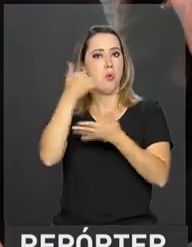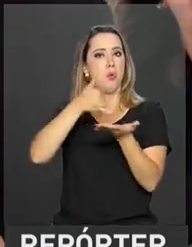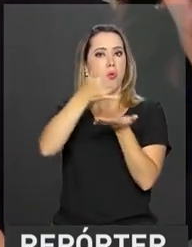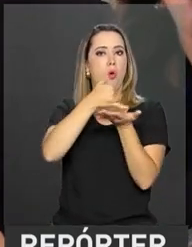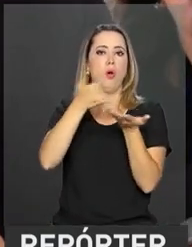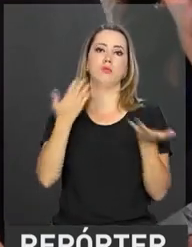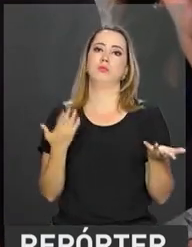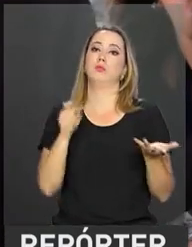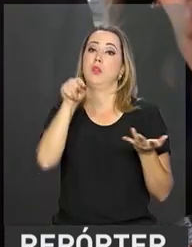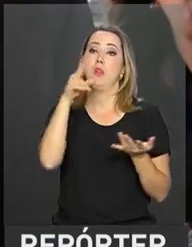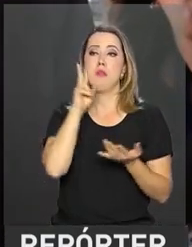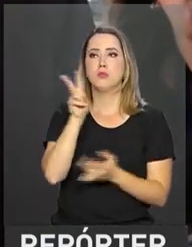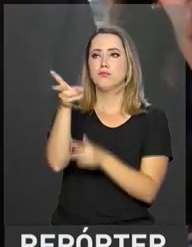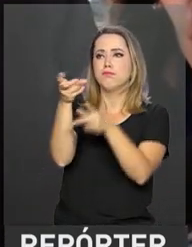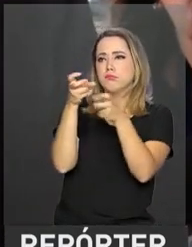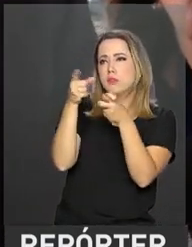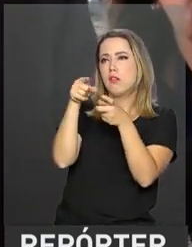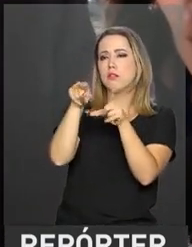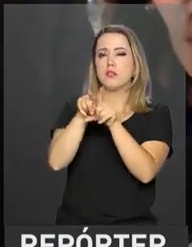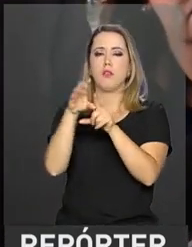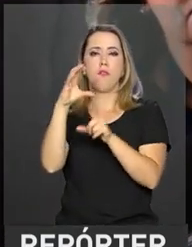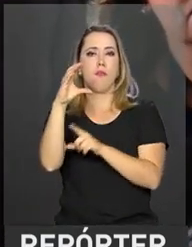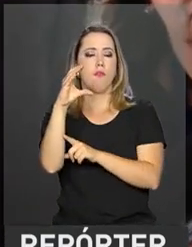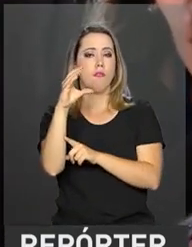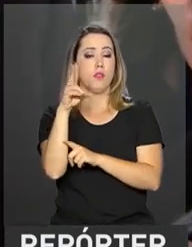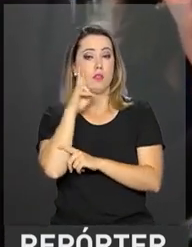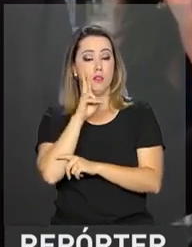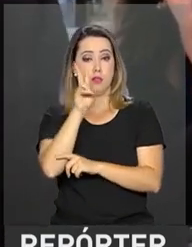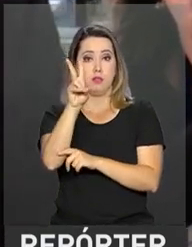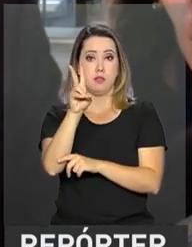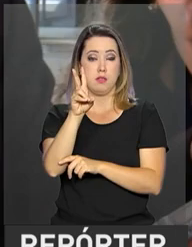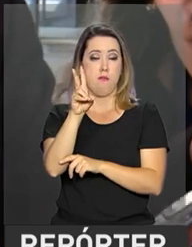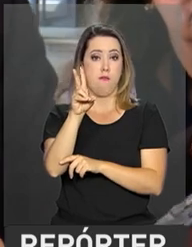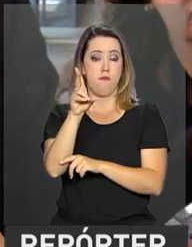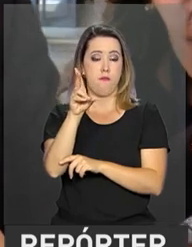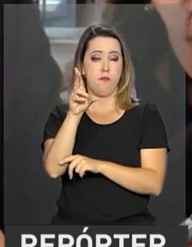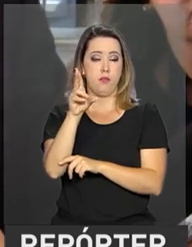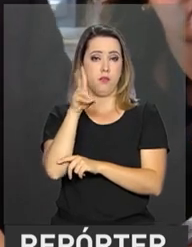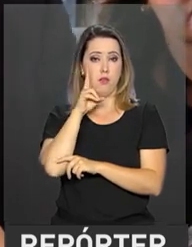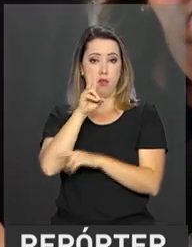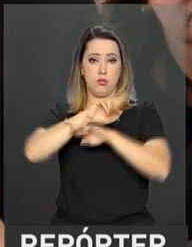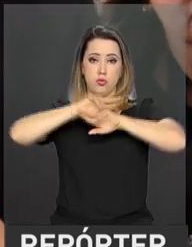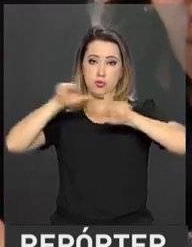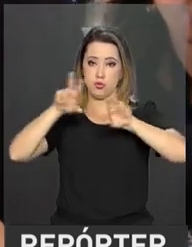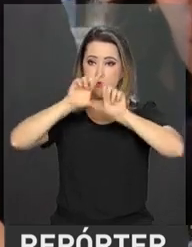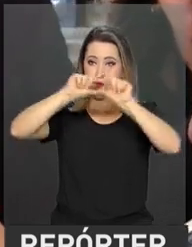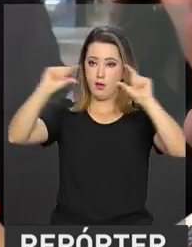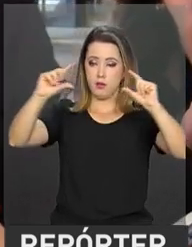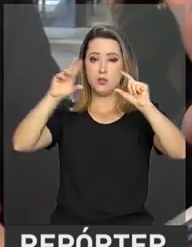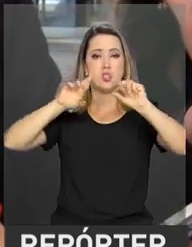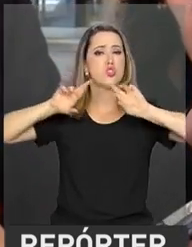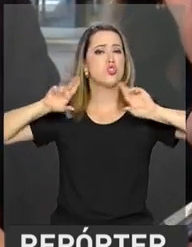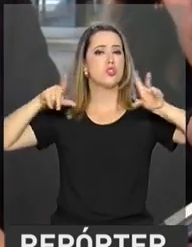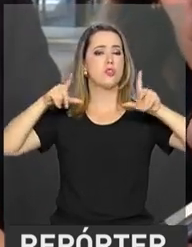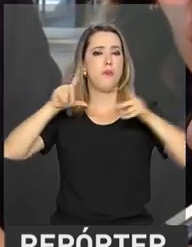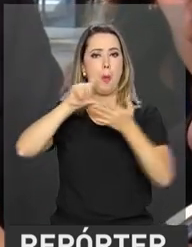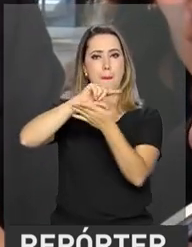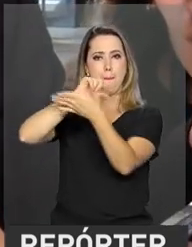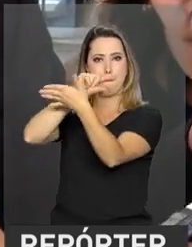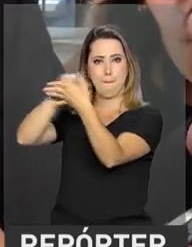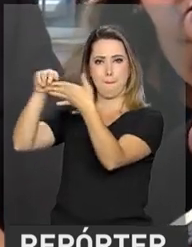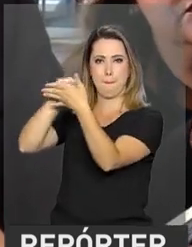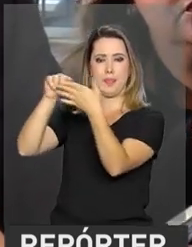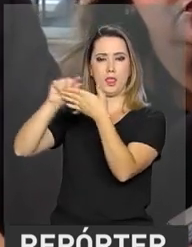têm um modelo cubano o modelo chileno aliás que é são roque de tintas pretas que